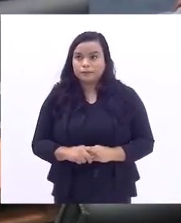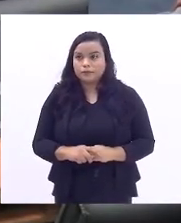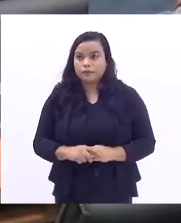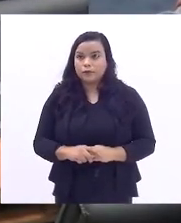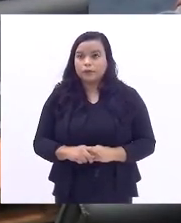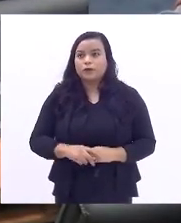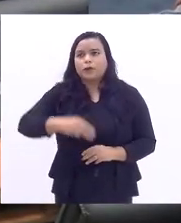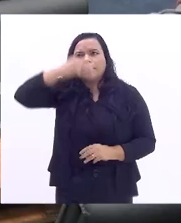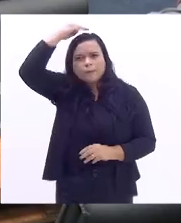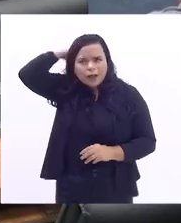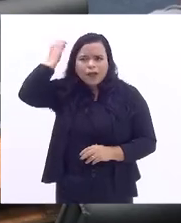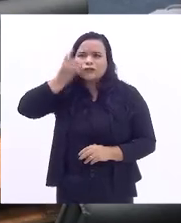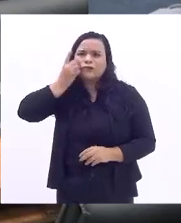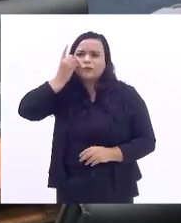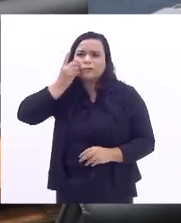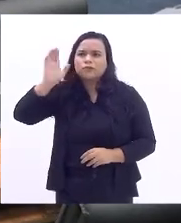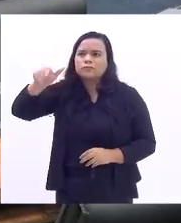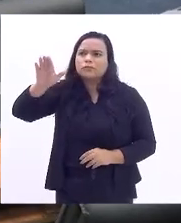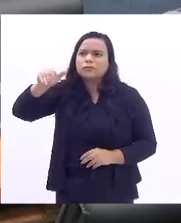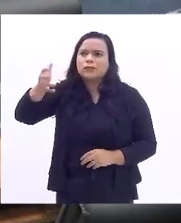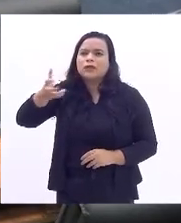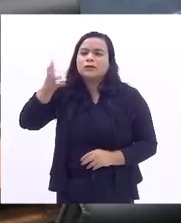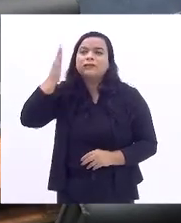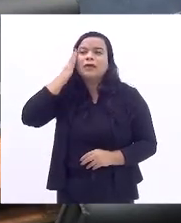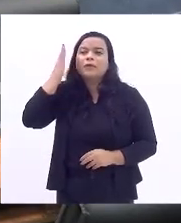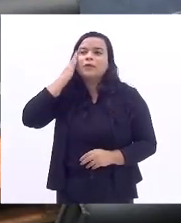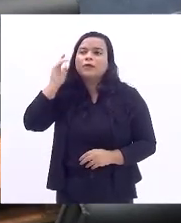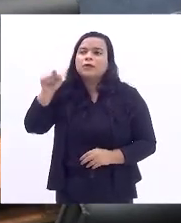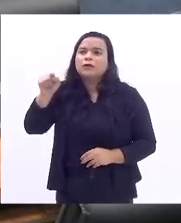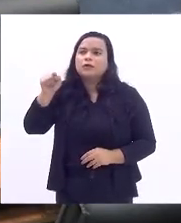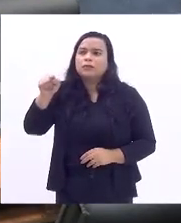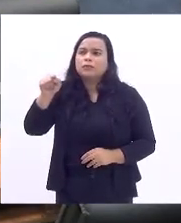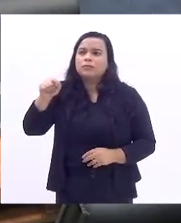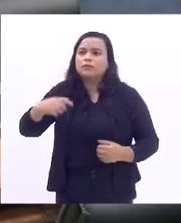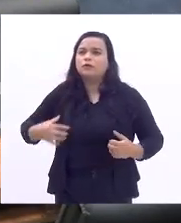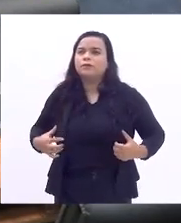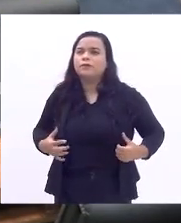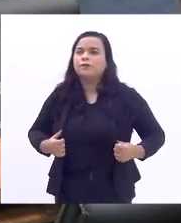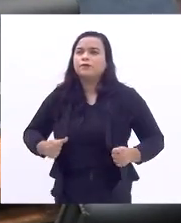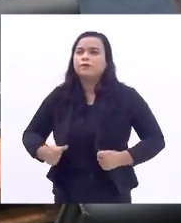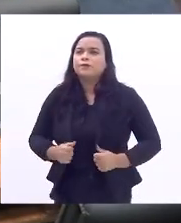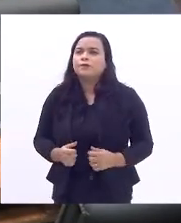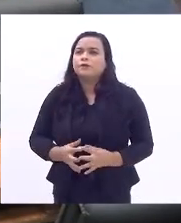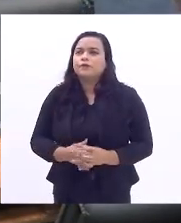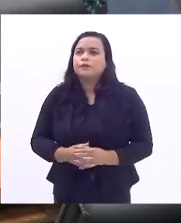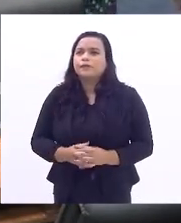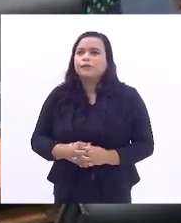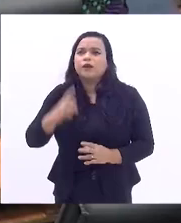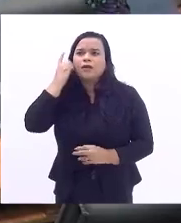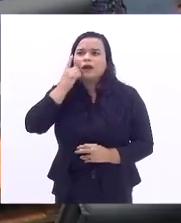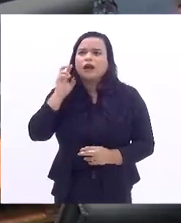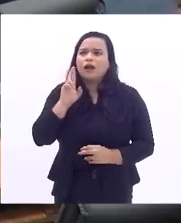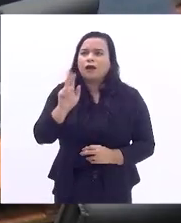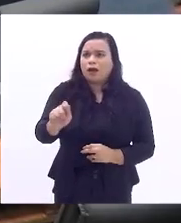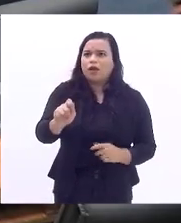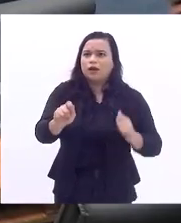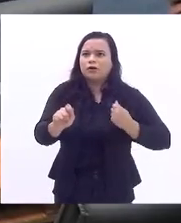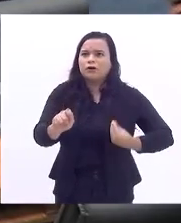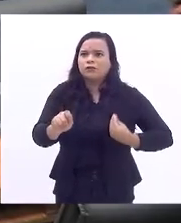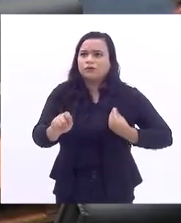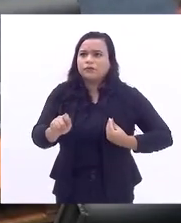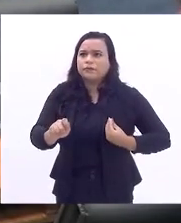Deputado Márcio hoje é deputado Rodrigo Amorim se encontra ou